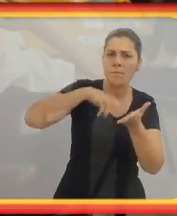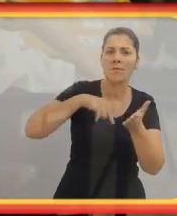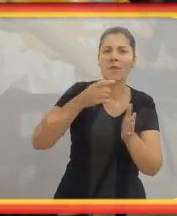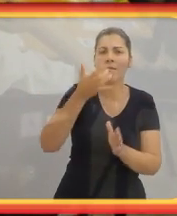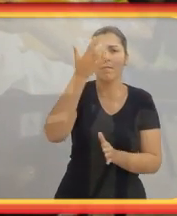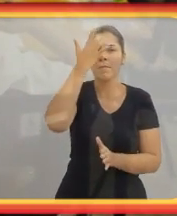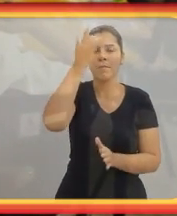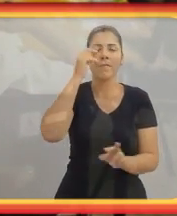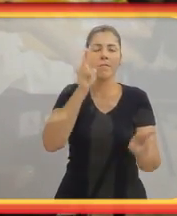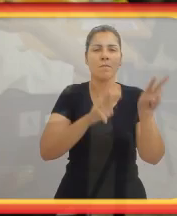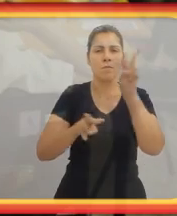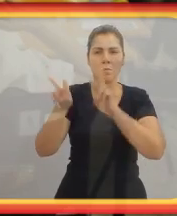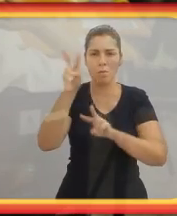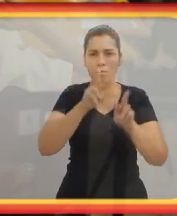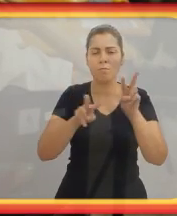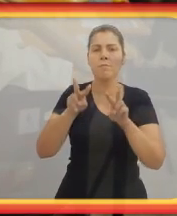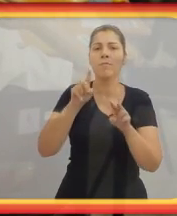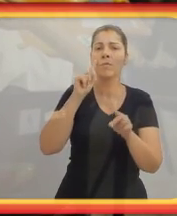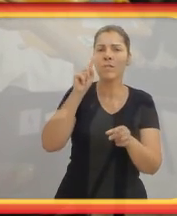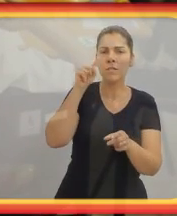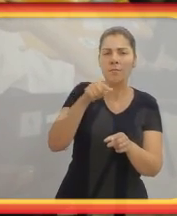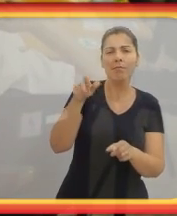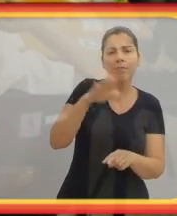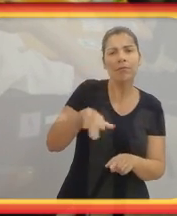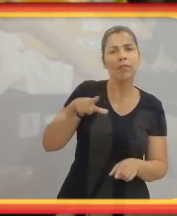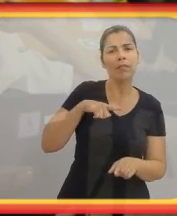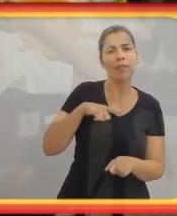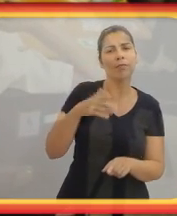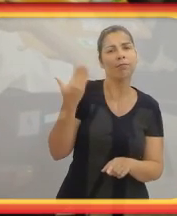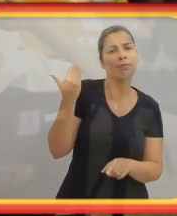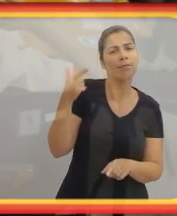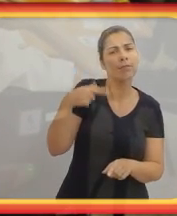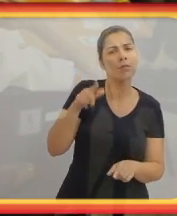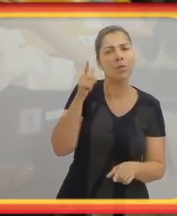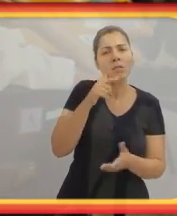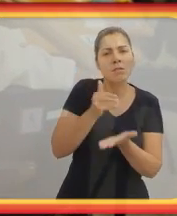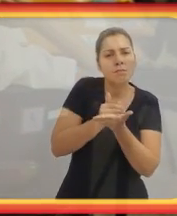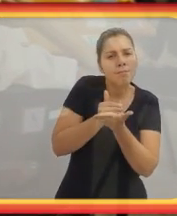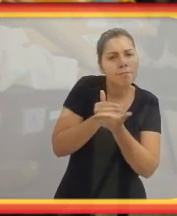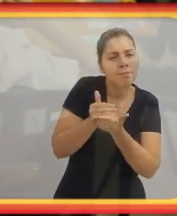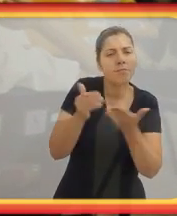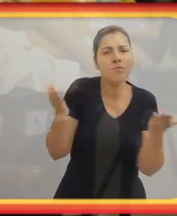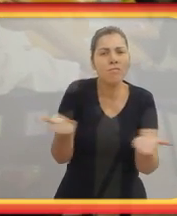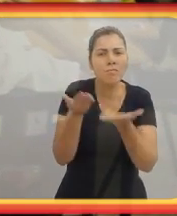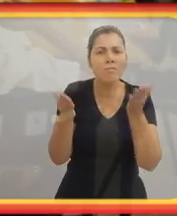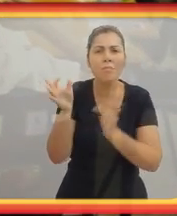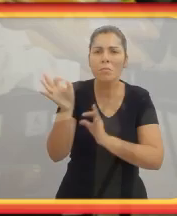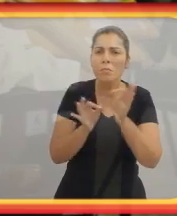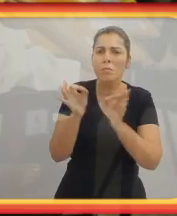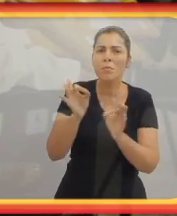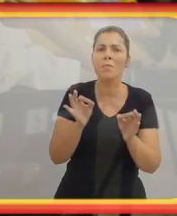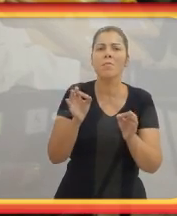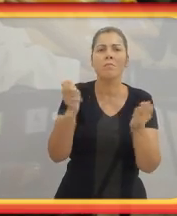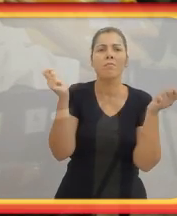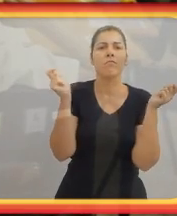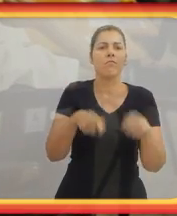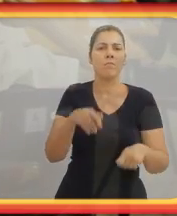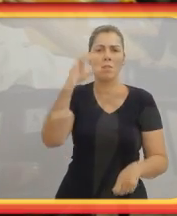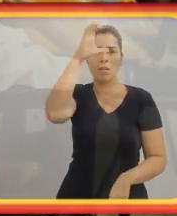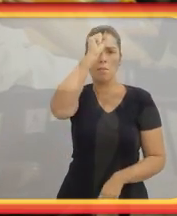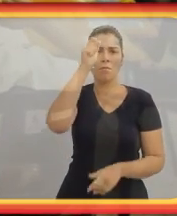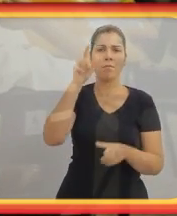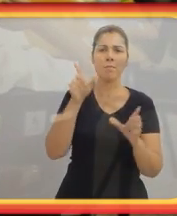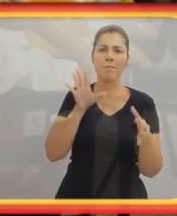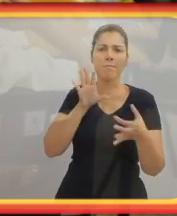a ler. Através da memória visual que estas crianças têm, desde que elas chegam aqui, começamos a estimular e preparar as condições de